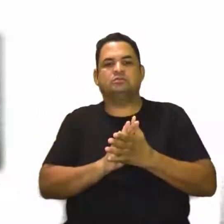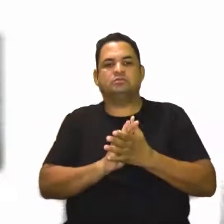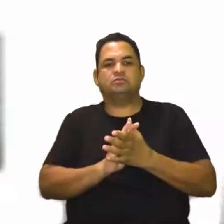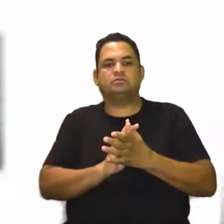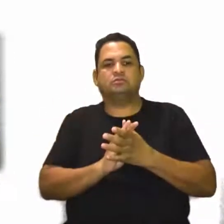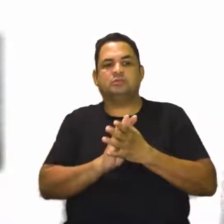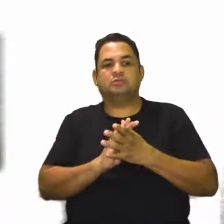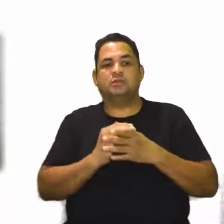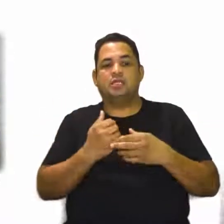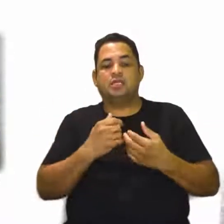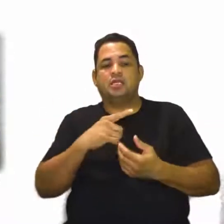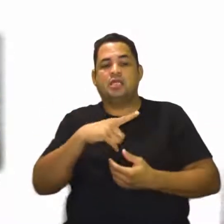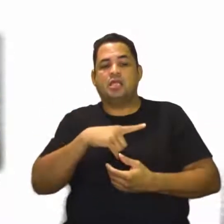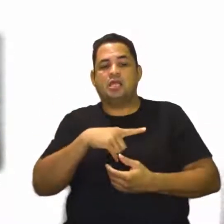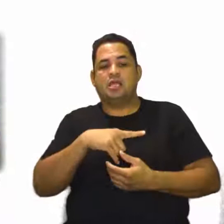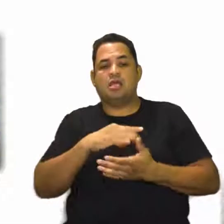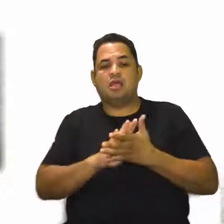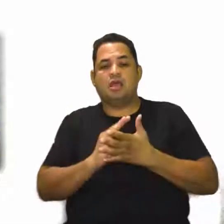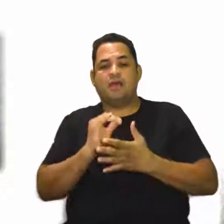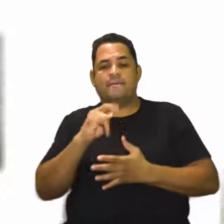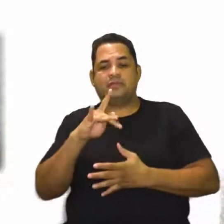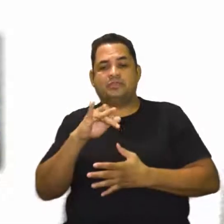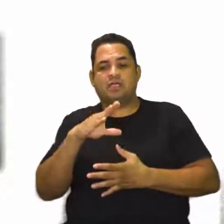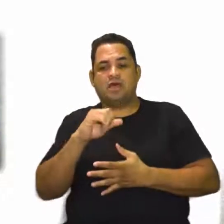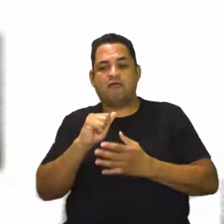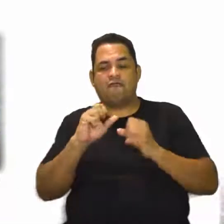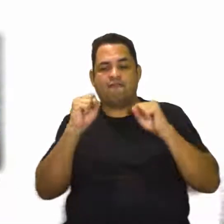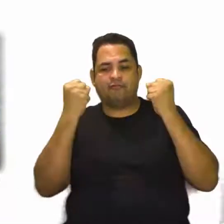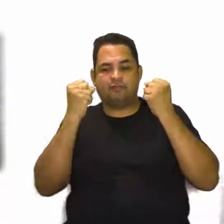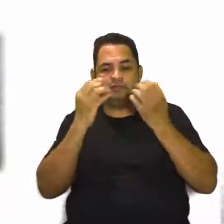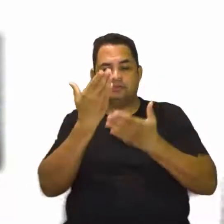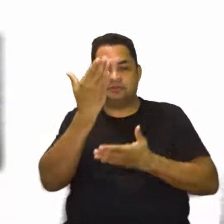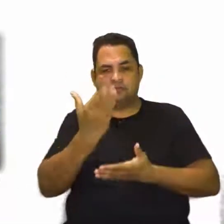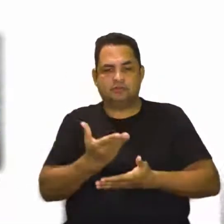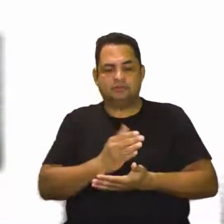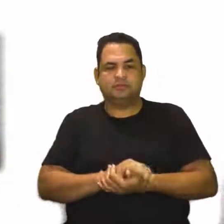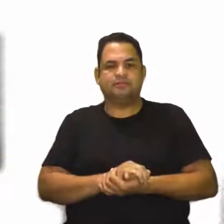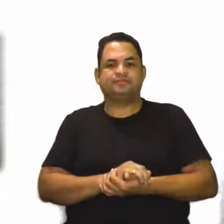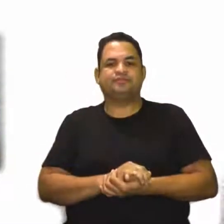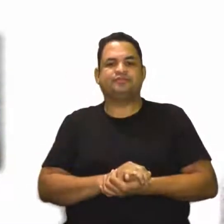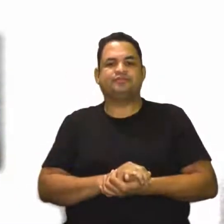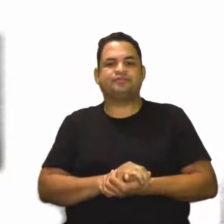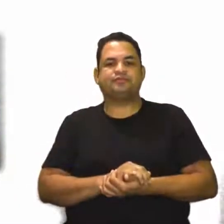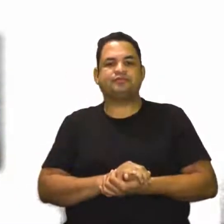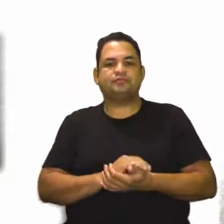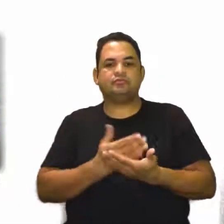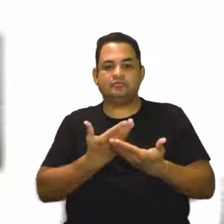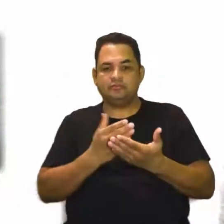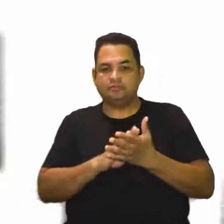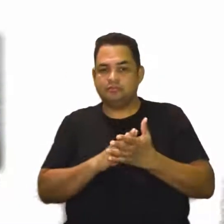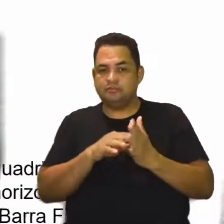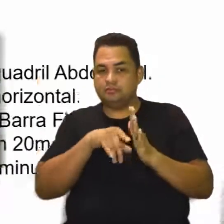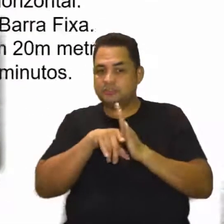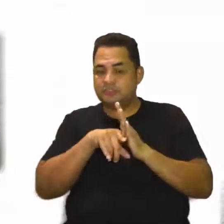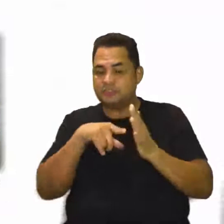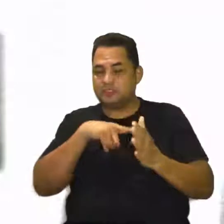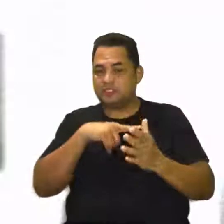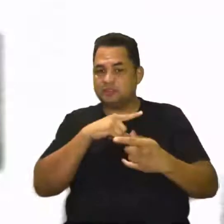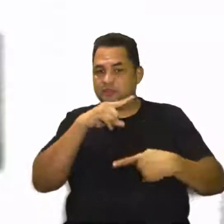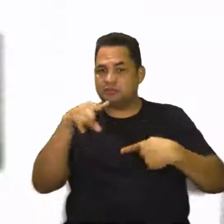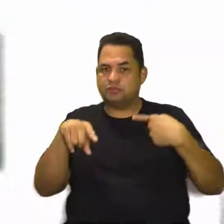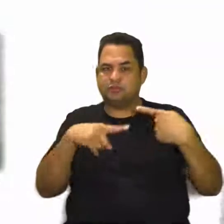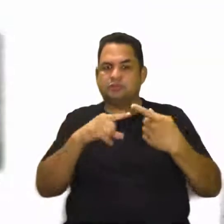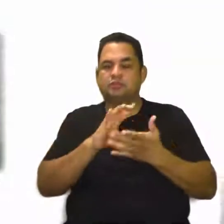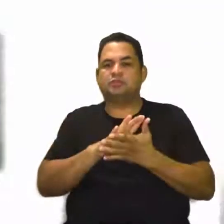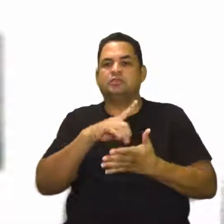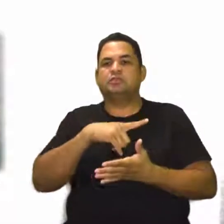aptidão física para essas variáveis específicas. Então, o teste tem essa finalidade. E aí